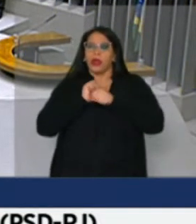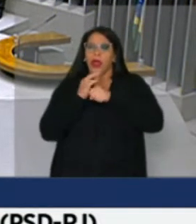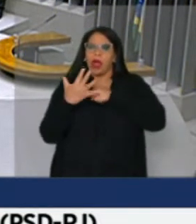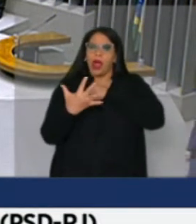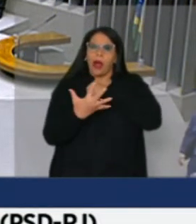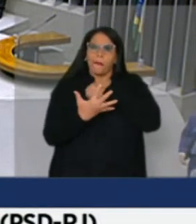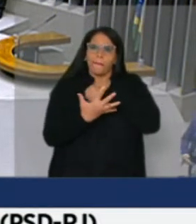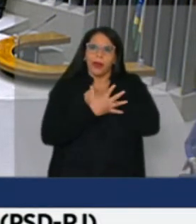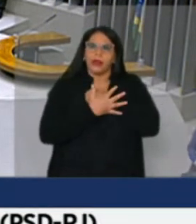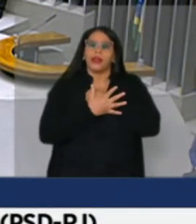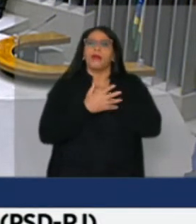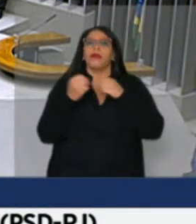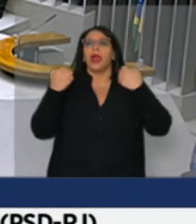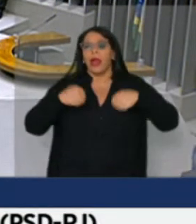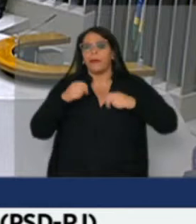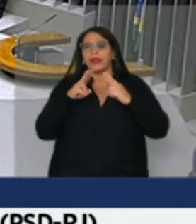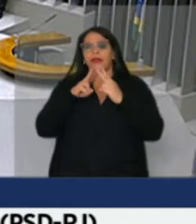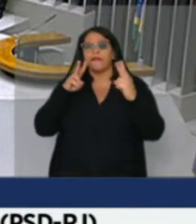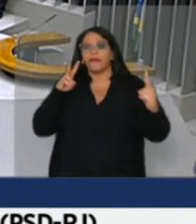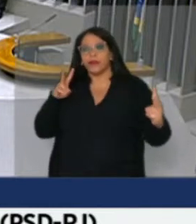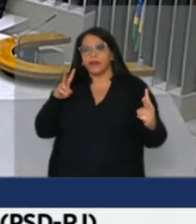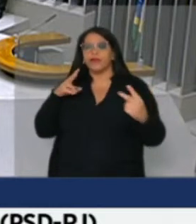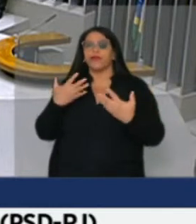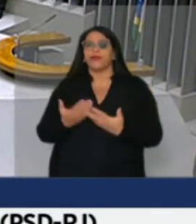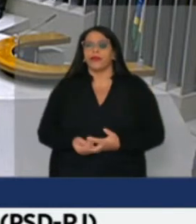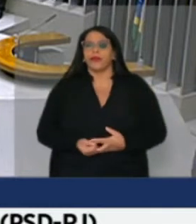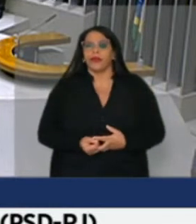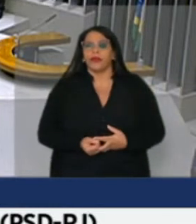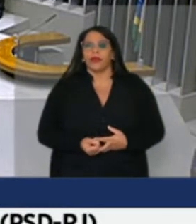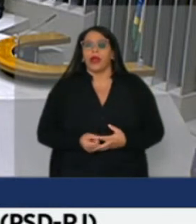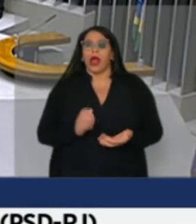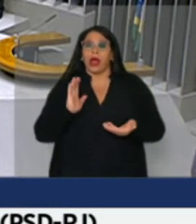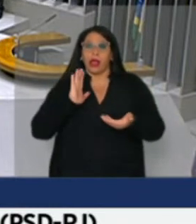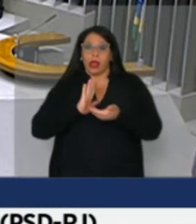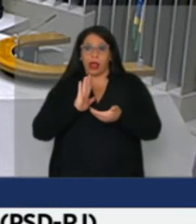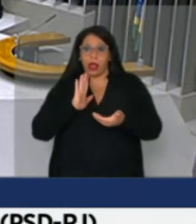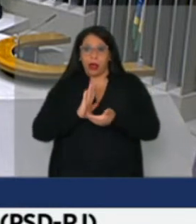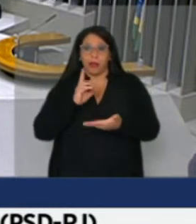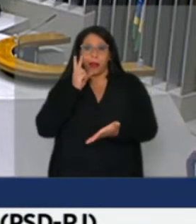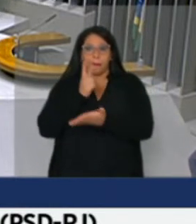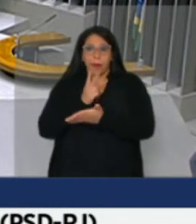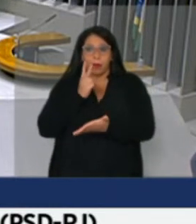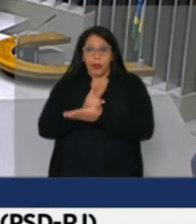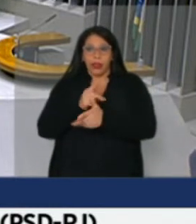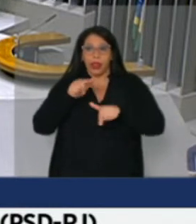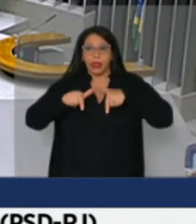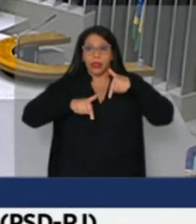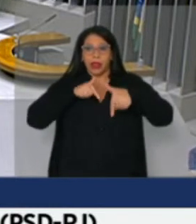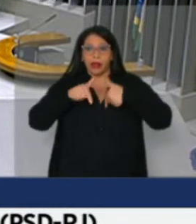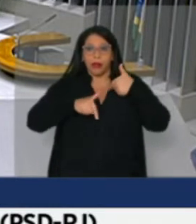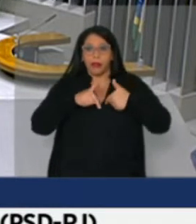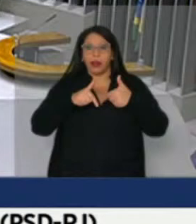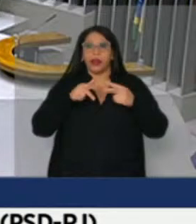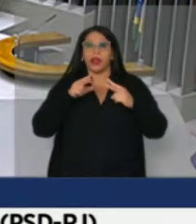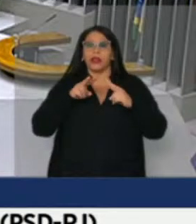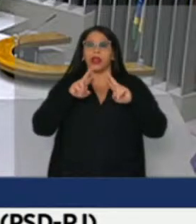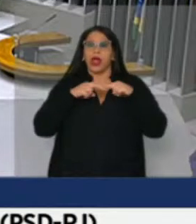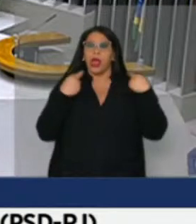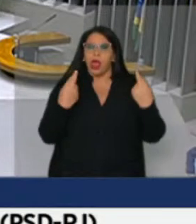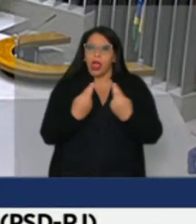pandemia da Covid-19. A Câmara dos Deputados permanece realizando